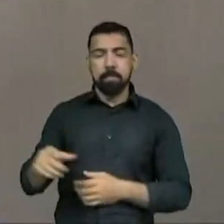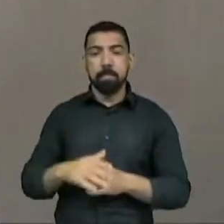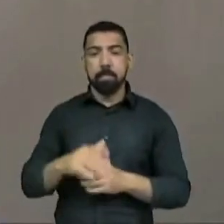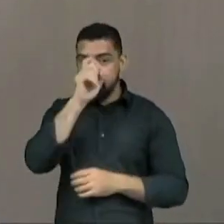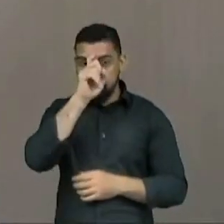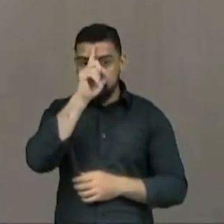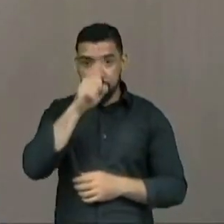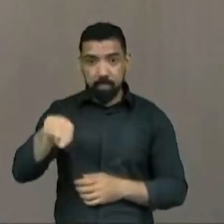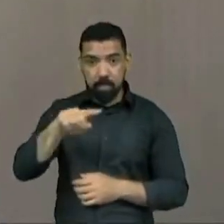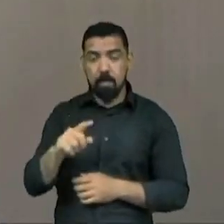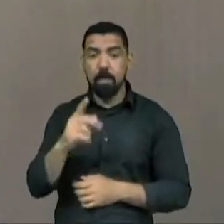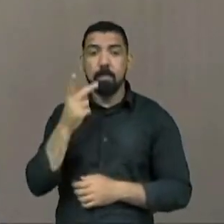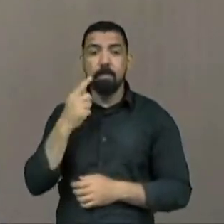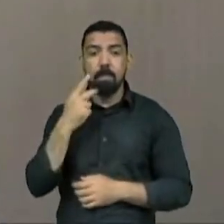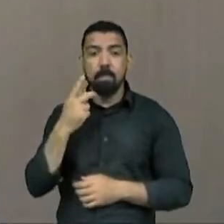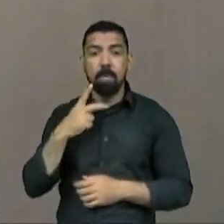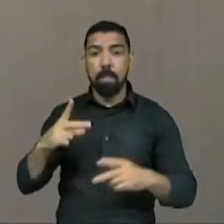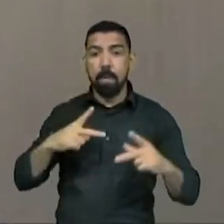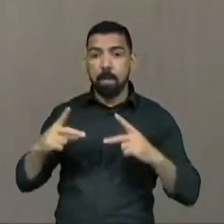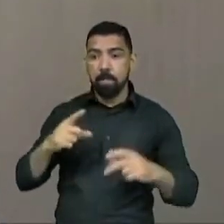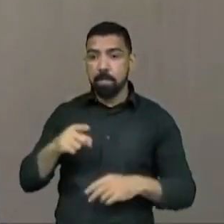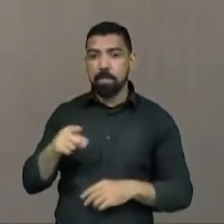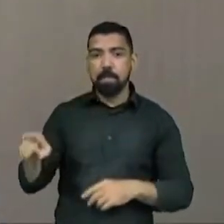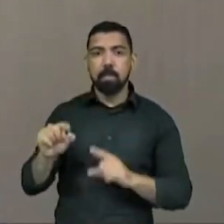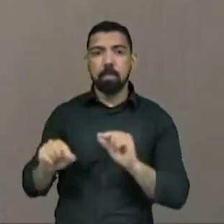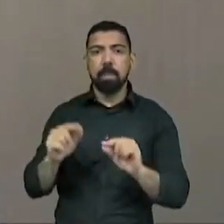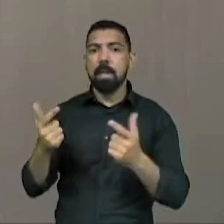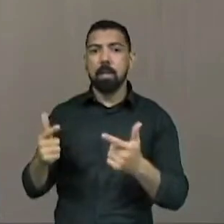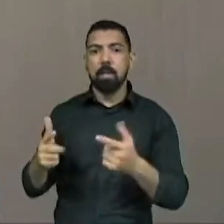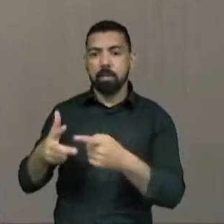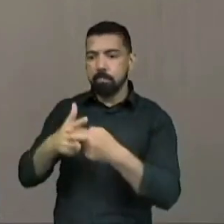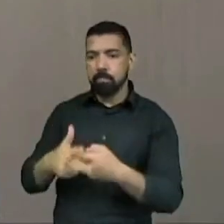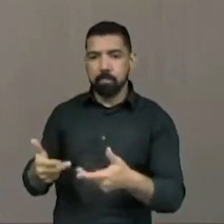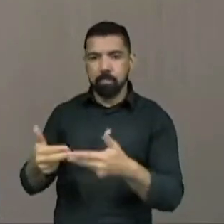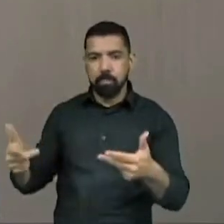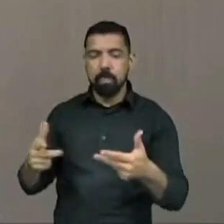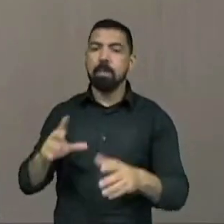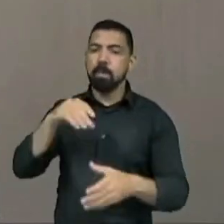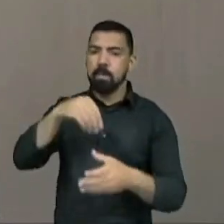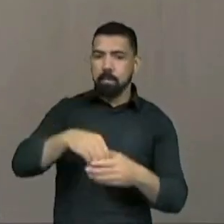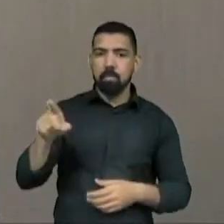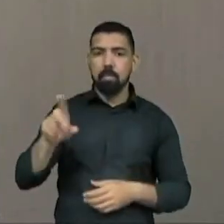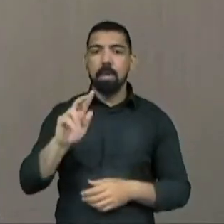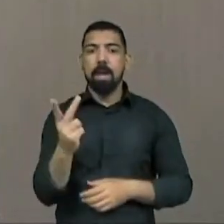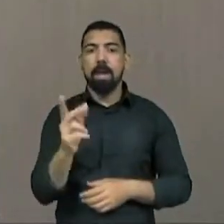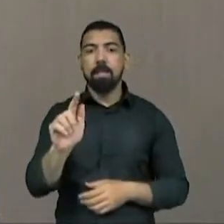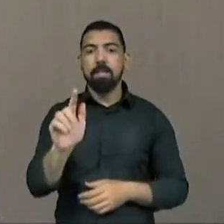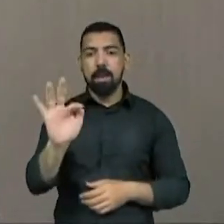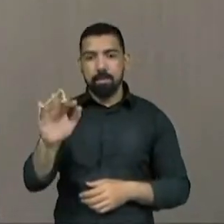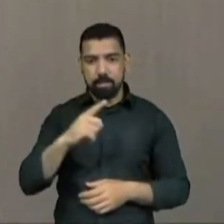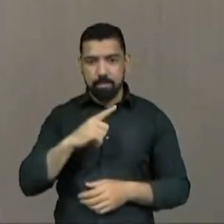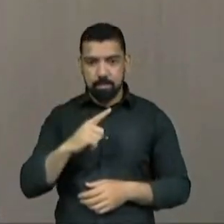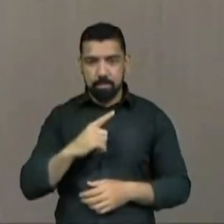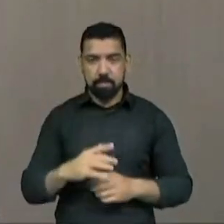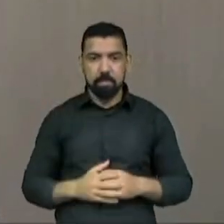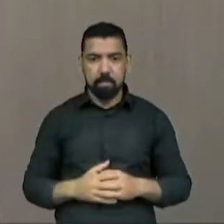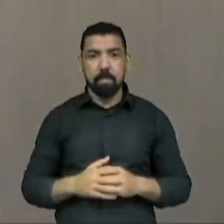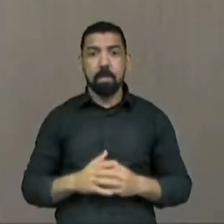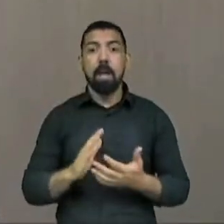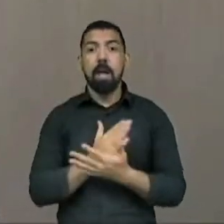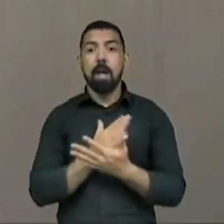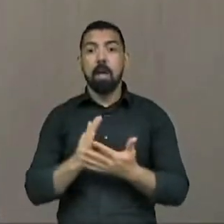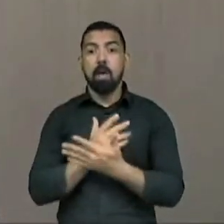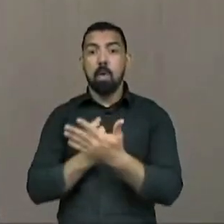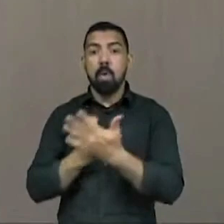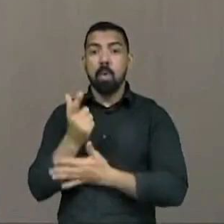Hospitais de Fortaleza particular tem deles que não tem os equipamentos que tem no HGF. Muitos equipamentos comprados da Alemanha,